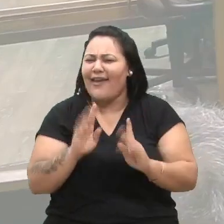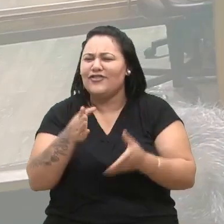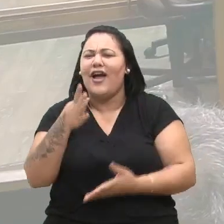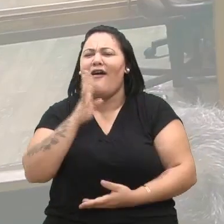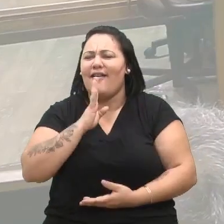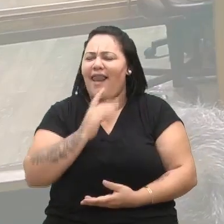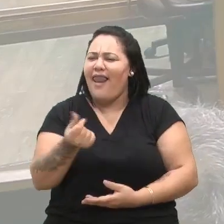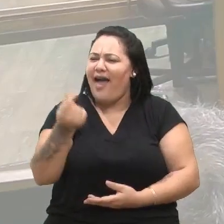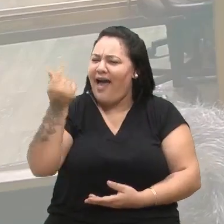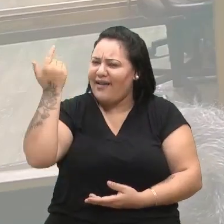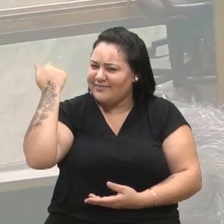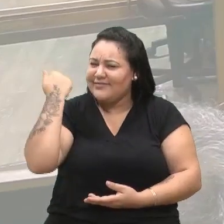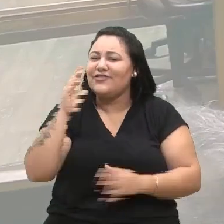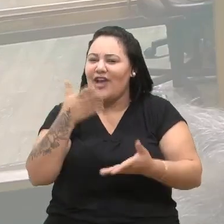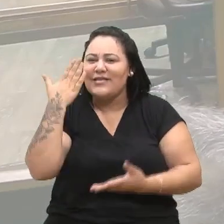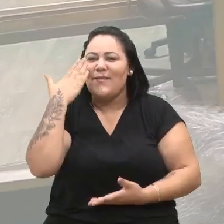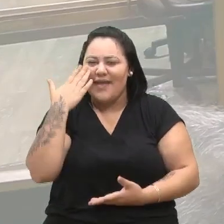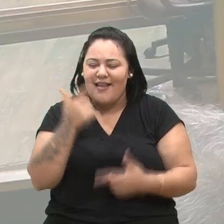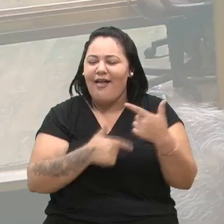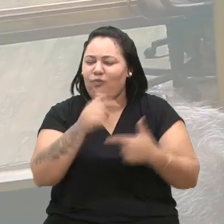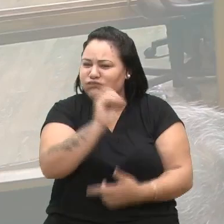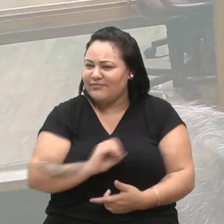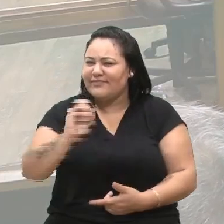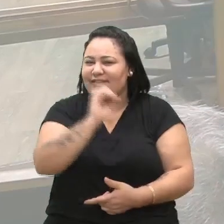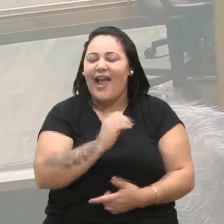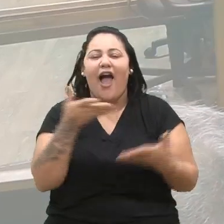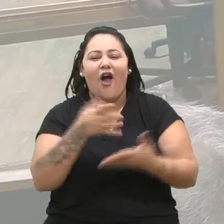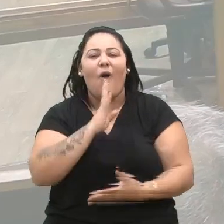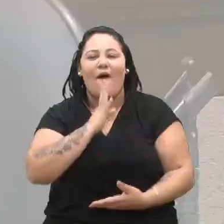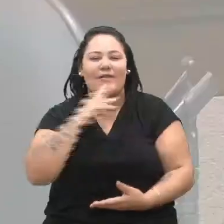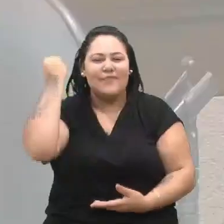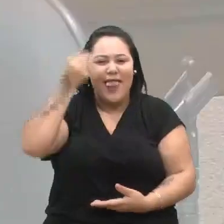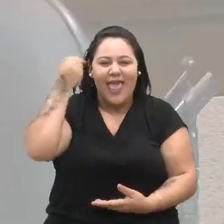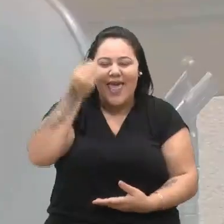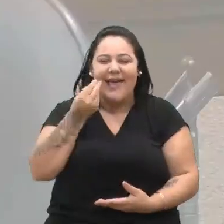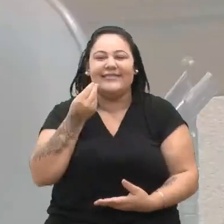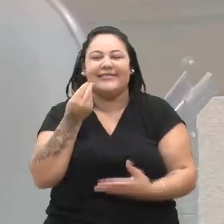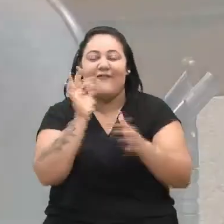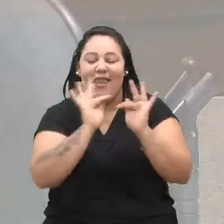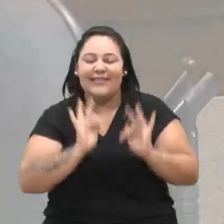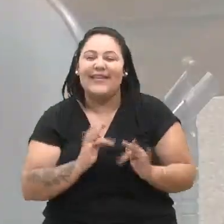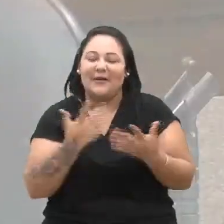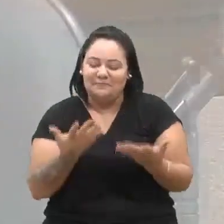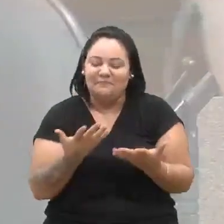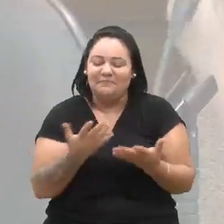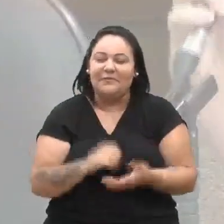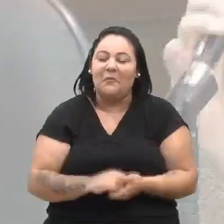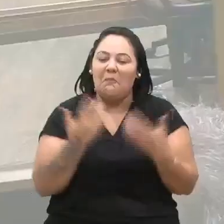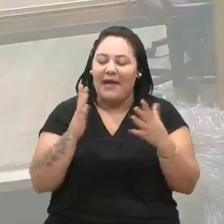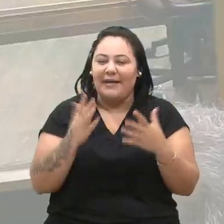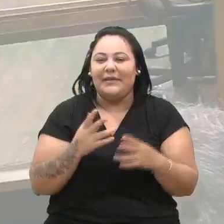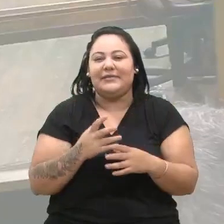e agora vai trazer assim a sua alegria, a sua experiência ao futsal de Caxias do Sul. Parabéns, obrigado. Obrigada. Sua